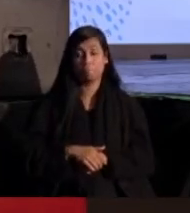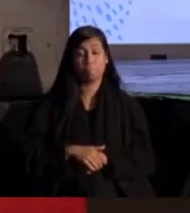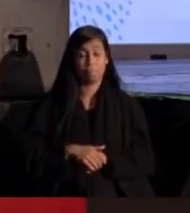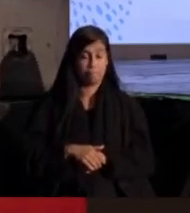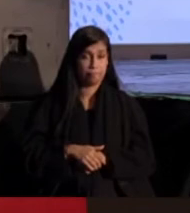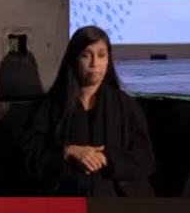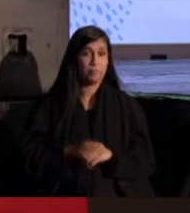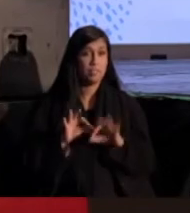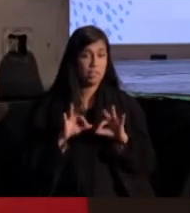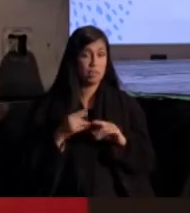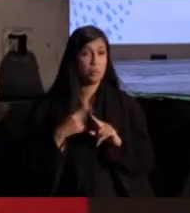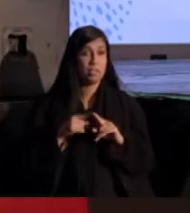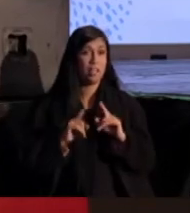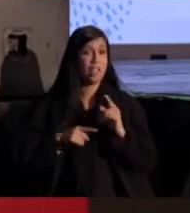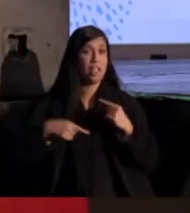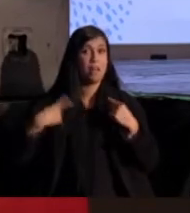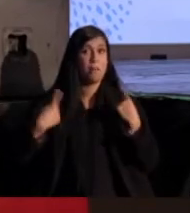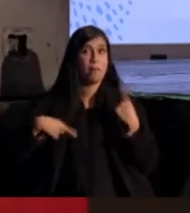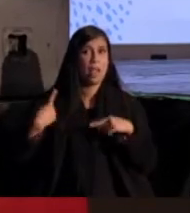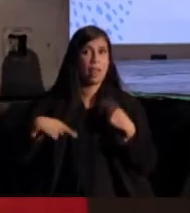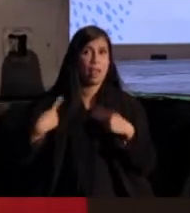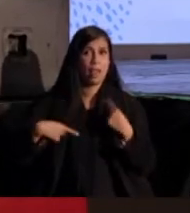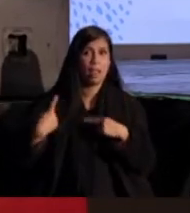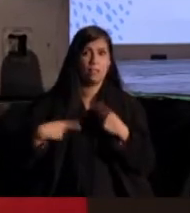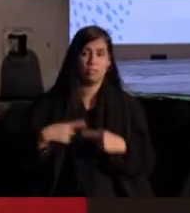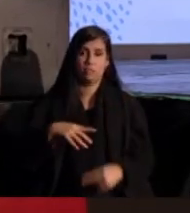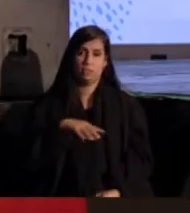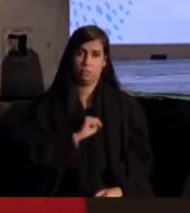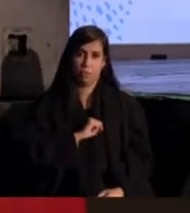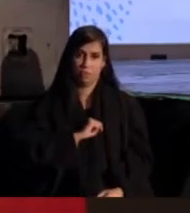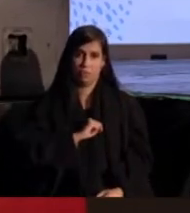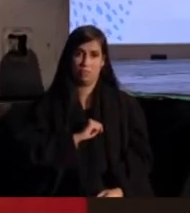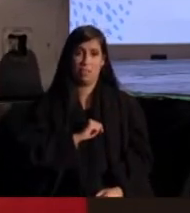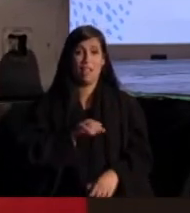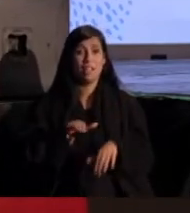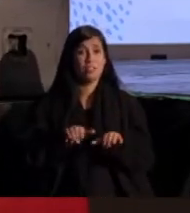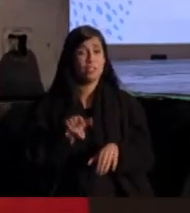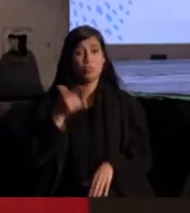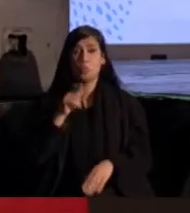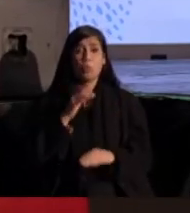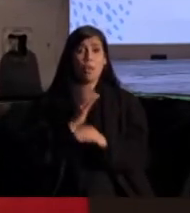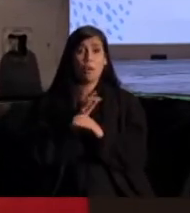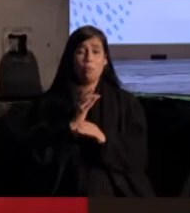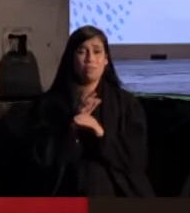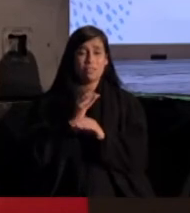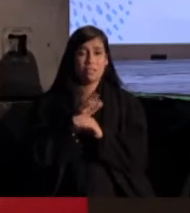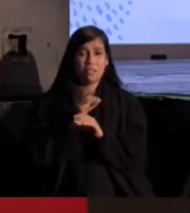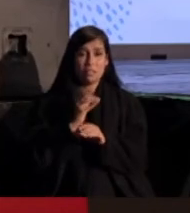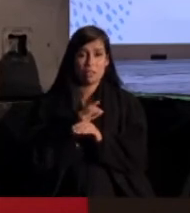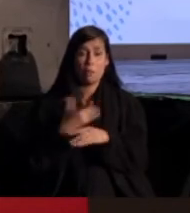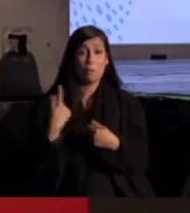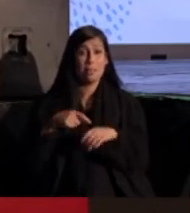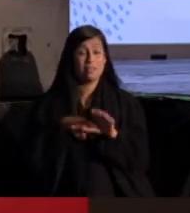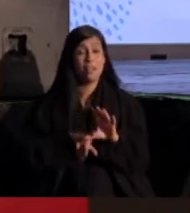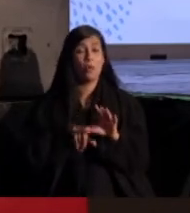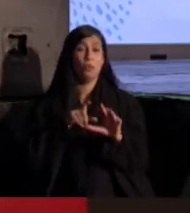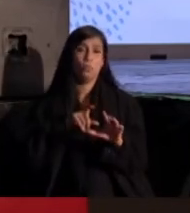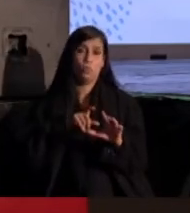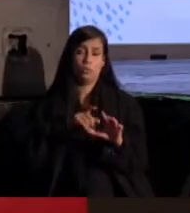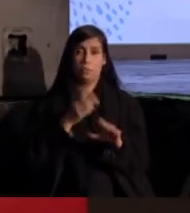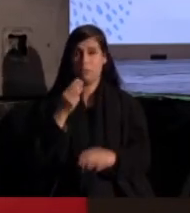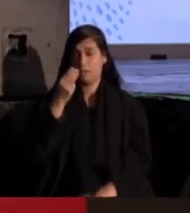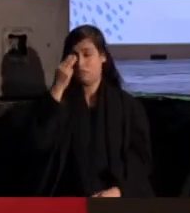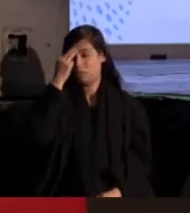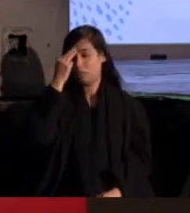porque nós não estamos nos entendendo naquilo que nós falamos. Então, esta autonomia bucal, ela dá a